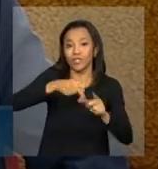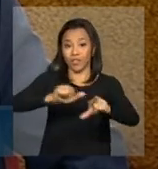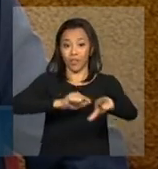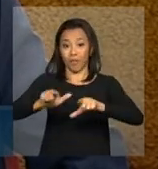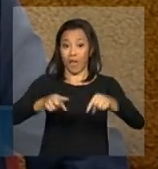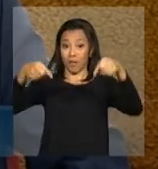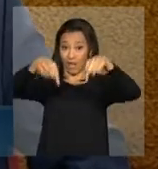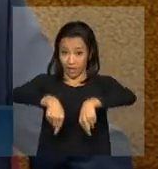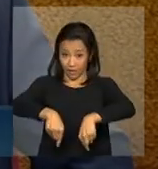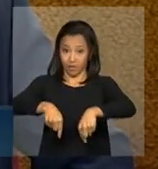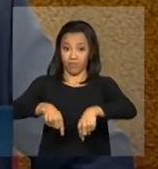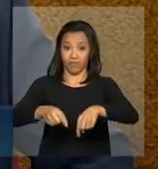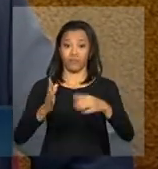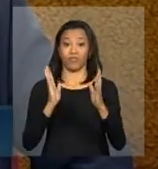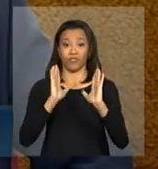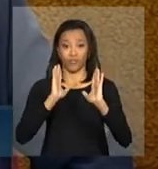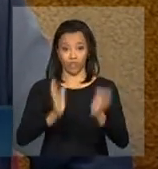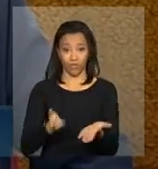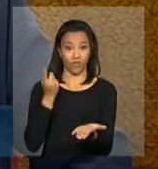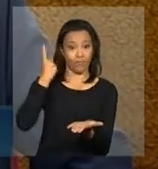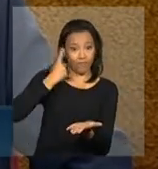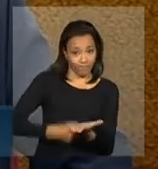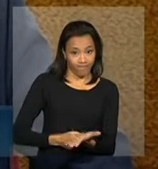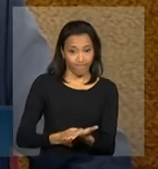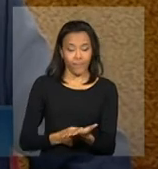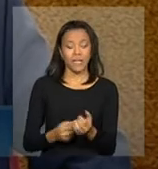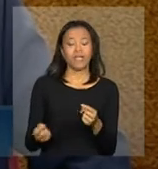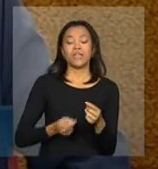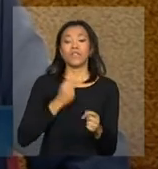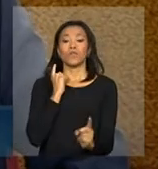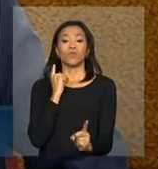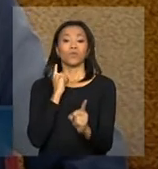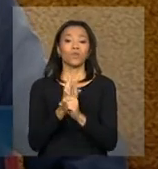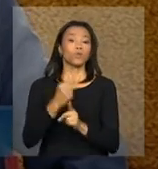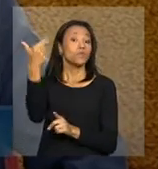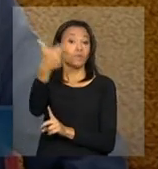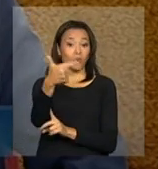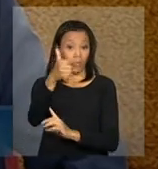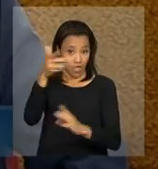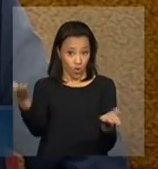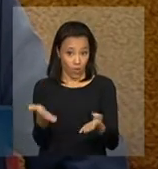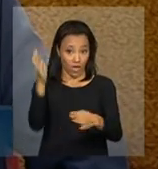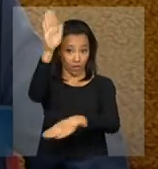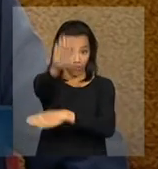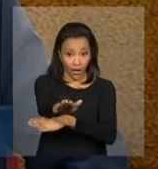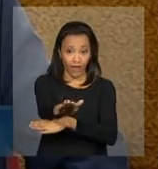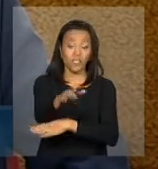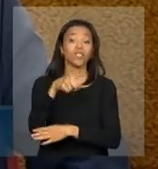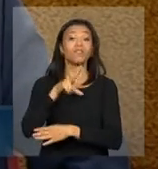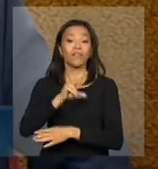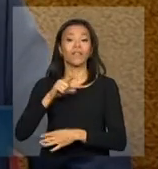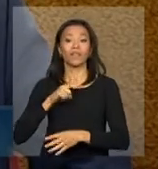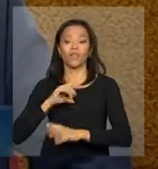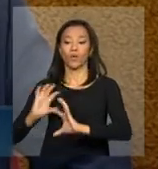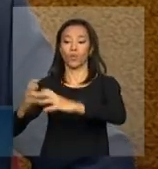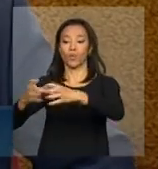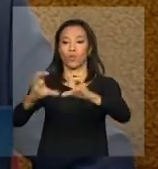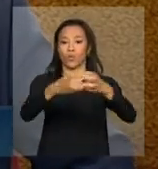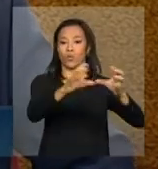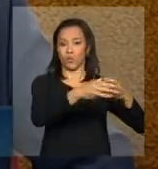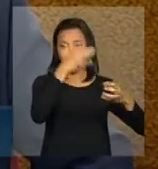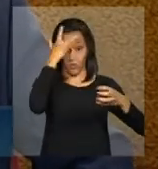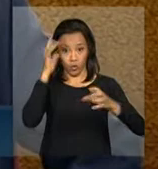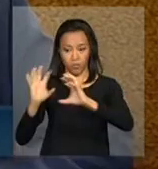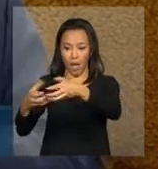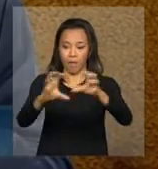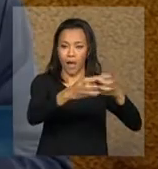adotada. Na segunda parte desse encontro, que vai acontecer hoje à tarde, nos grupos de trabalho, a gente vai dividir